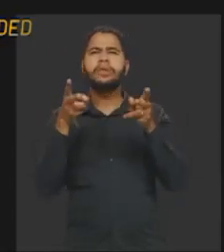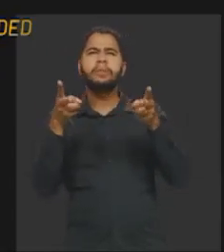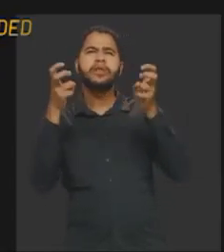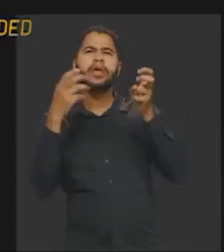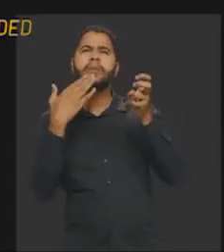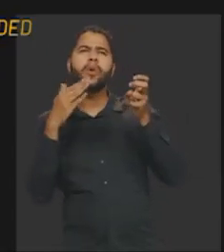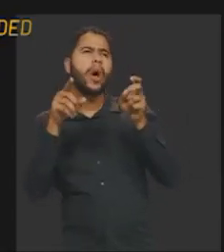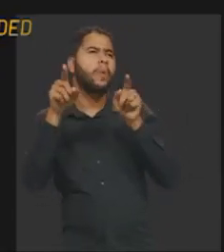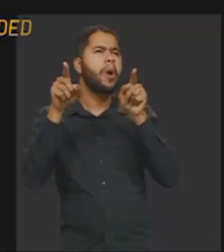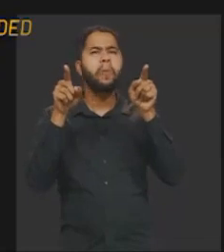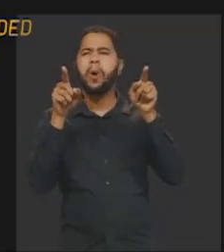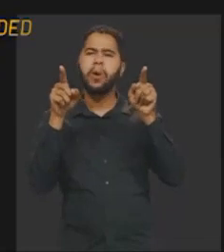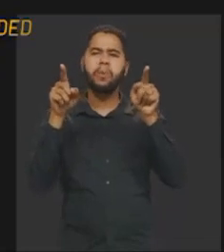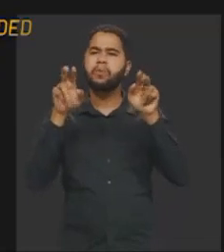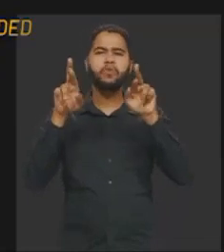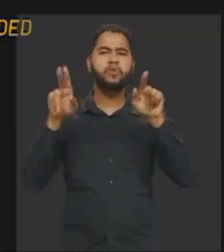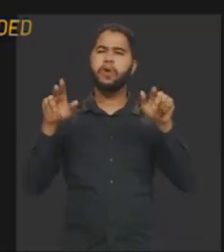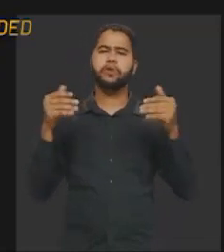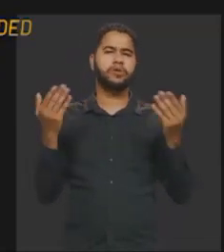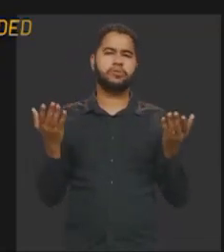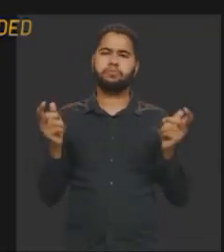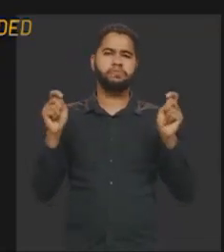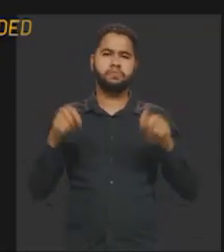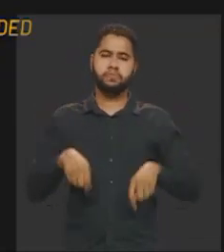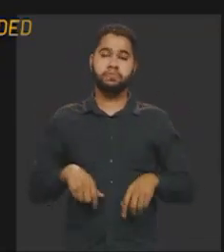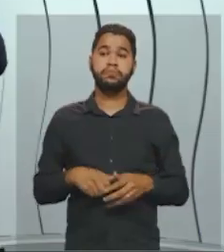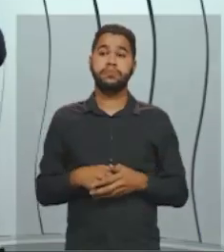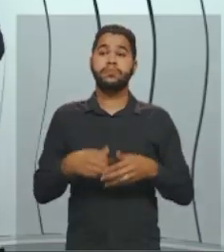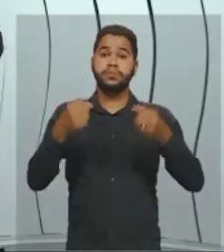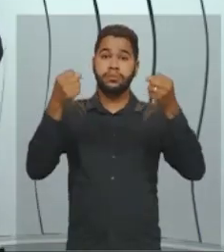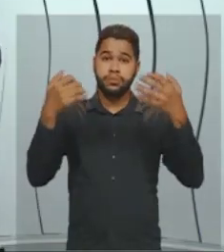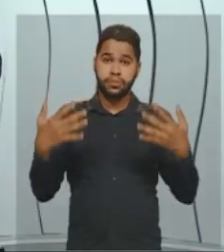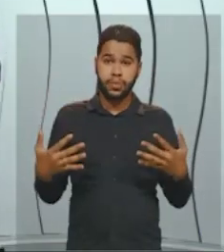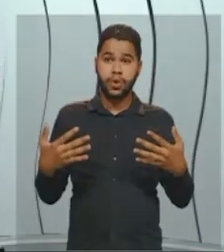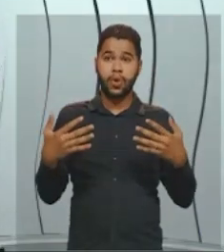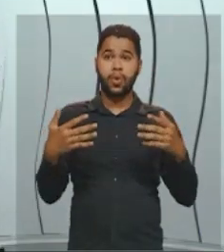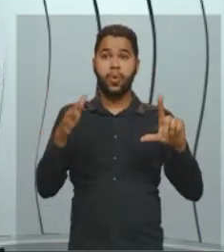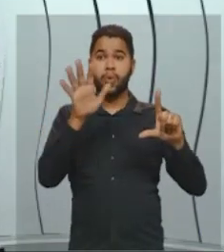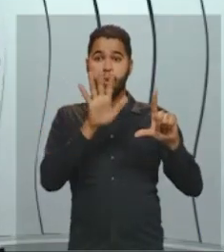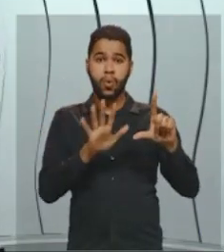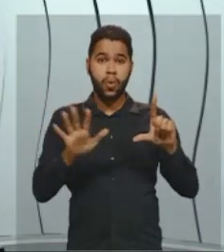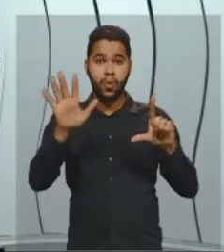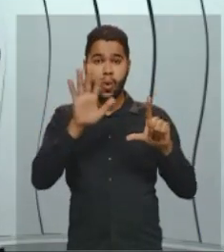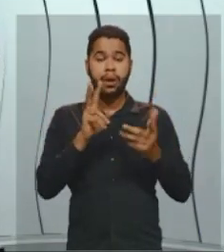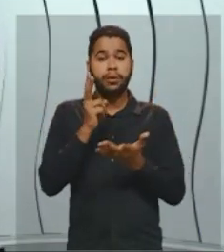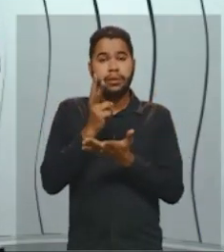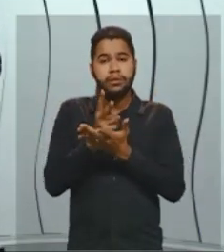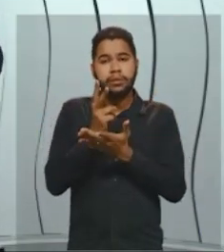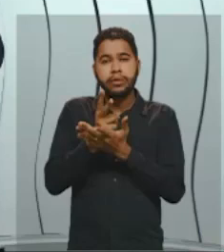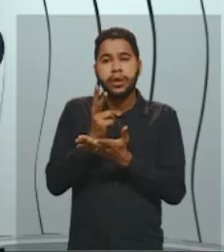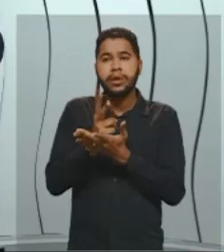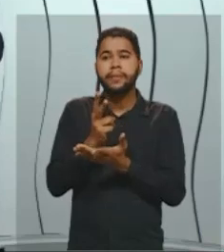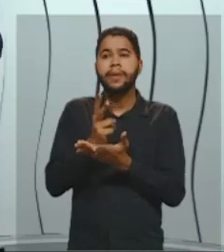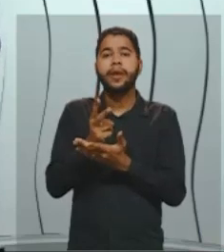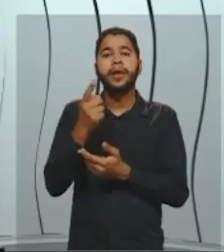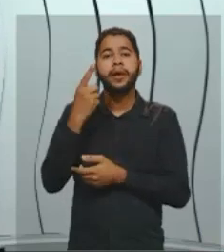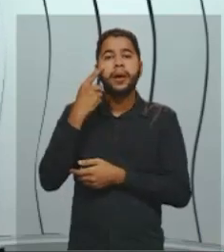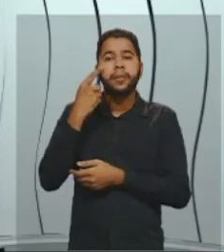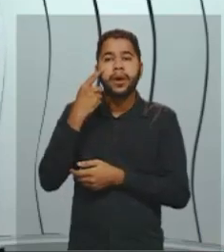pintura impressionista. Então, eu descrevi aquele quadro, mantive sempre a pintura, para vocês verem sempre